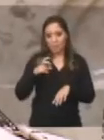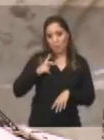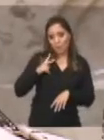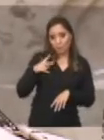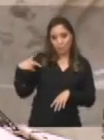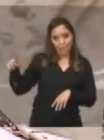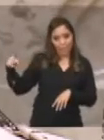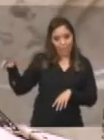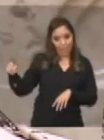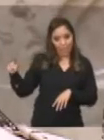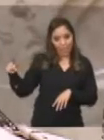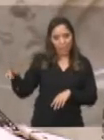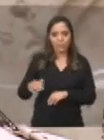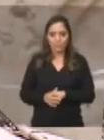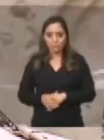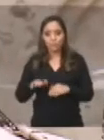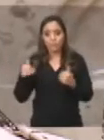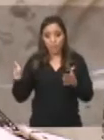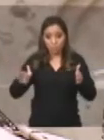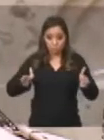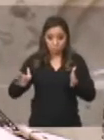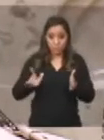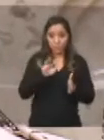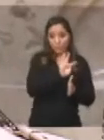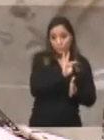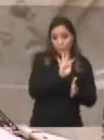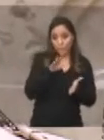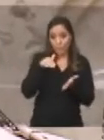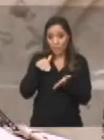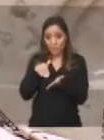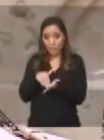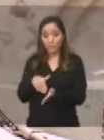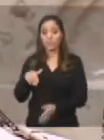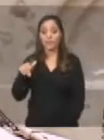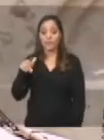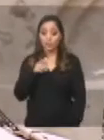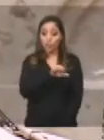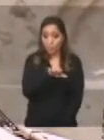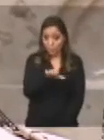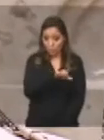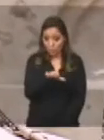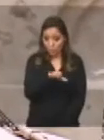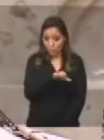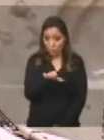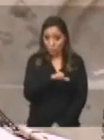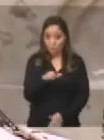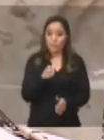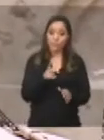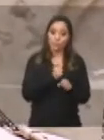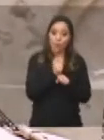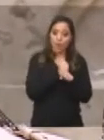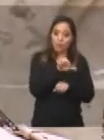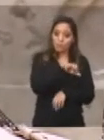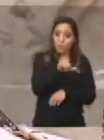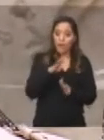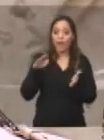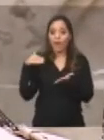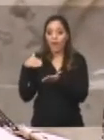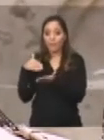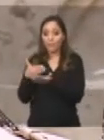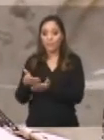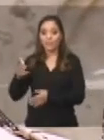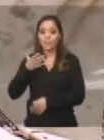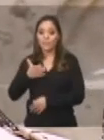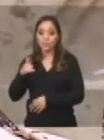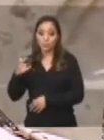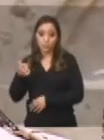período compreendido entre fevereiro de 99 e dezembro de 2001. Essa versão tampouco foi comprovada. As escrituras públicas juntadas